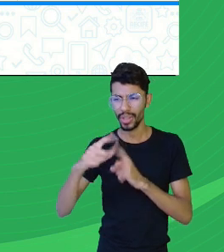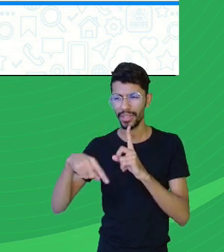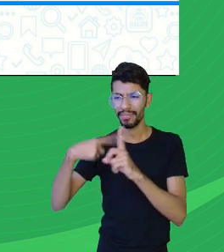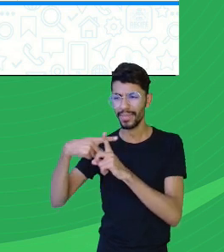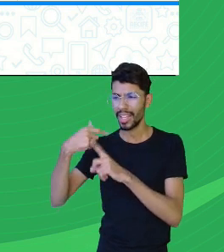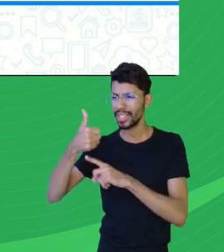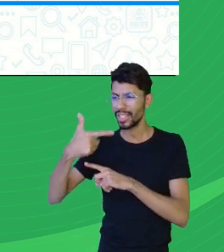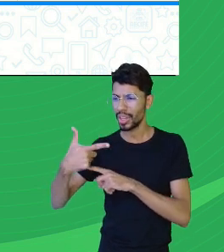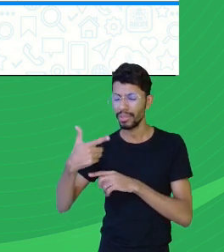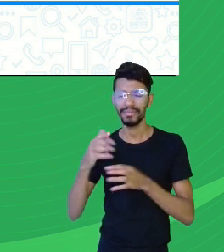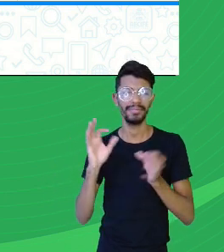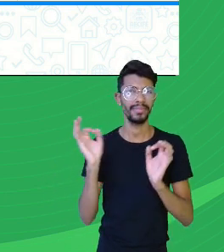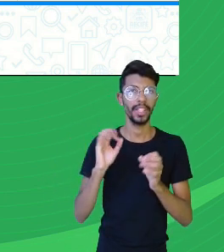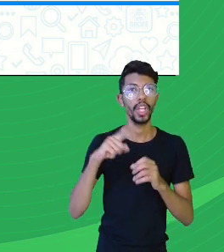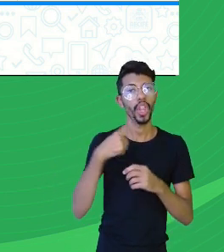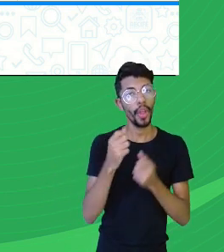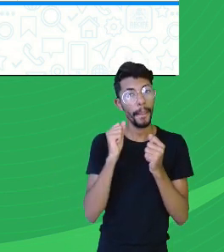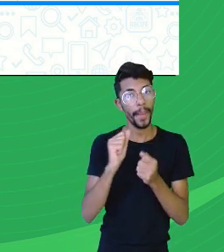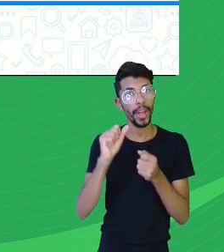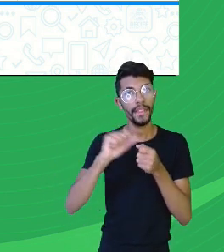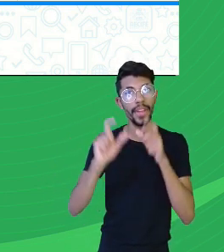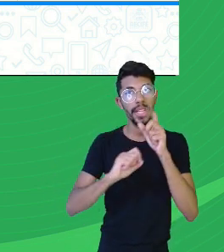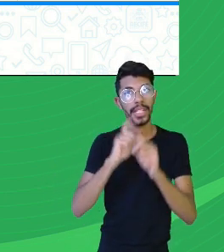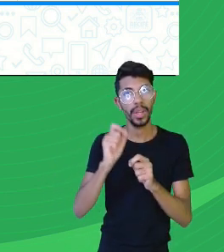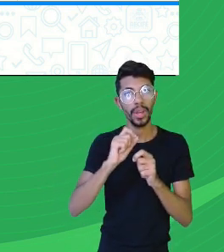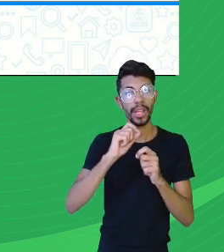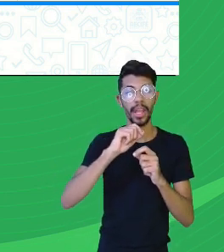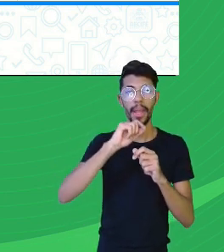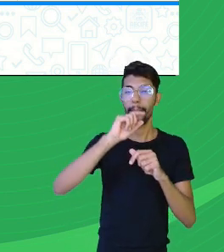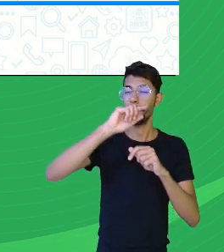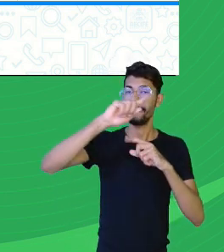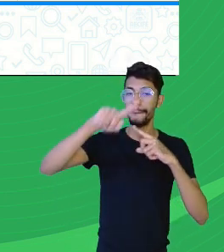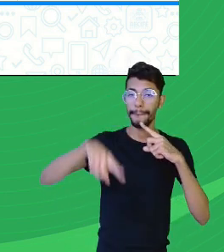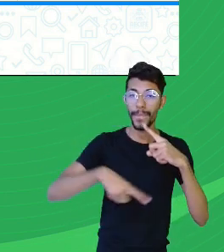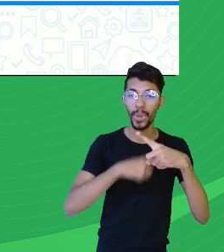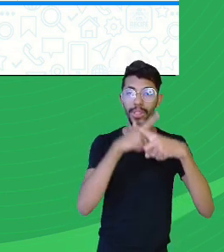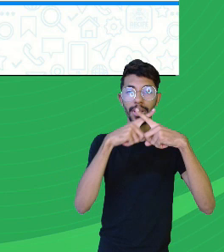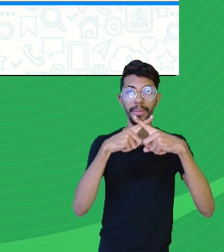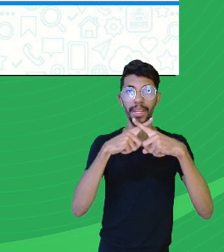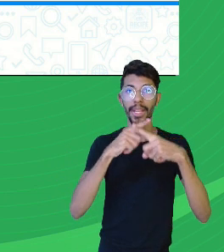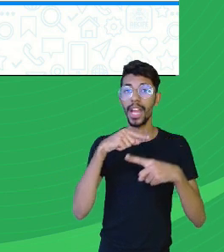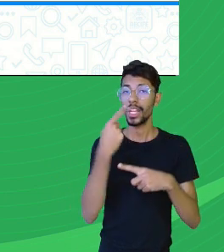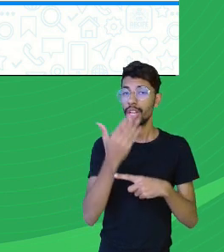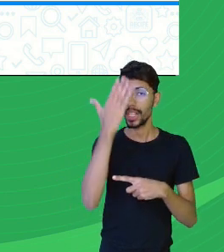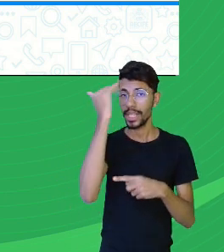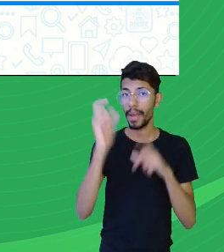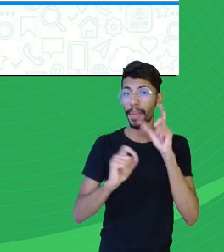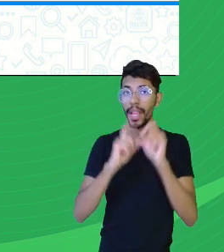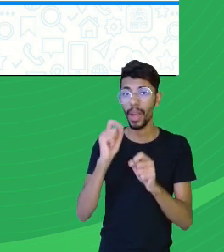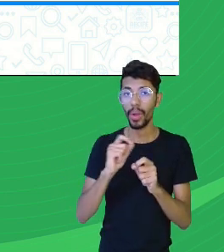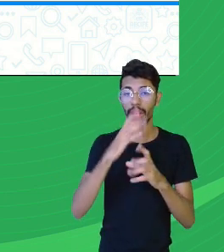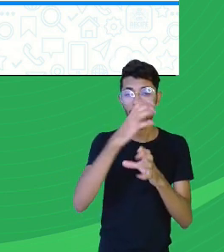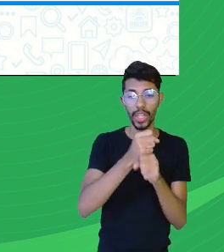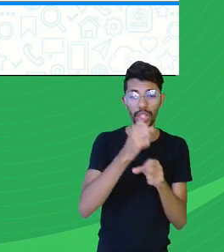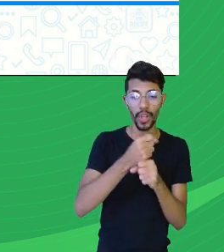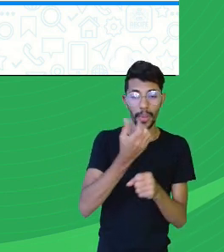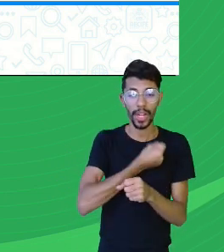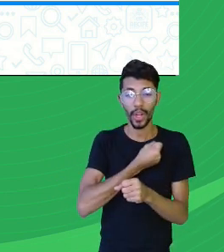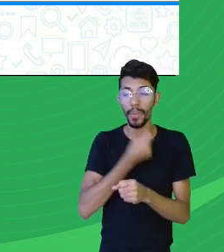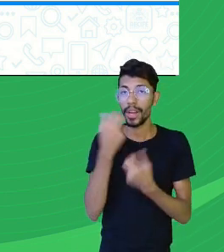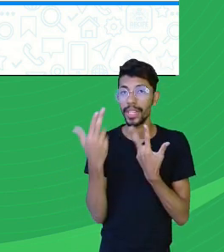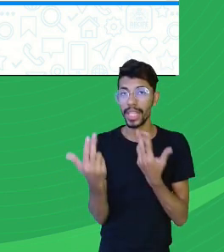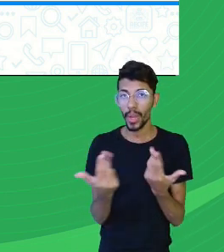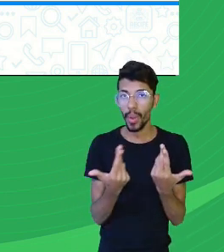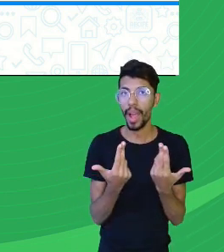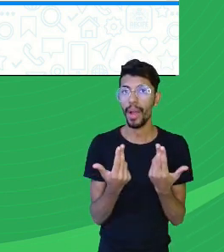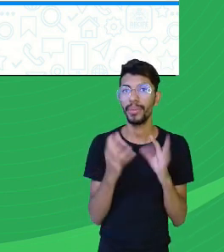nós sabemos que a multiplicação é a soma de parcelas iguais. E vamos ver como eu posso calcular?